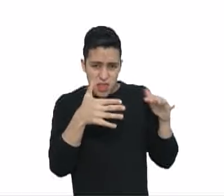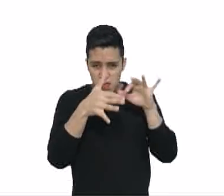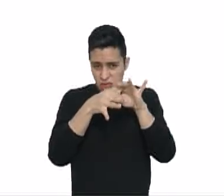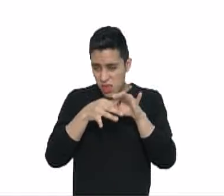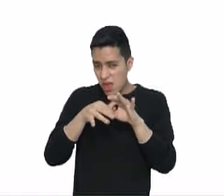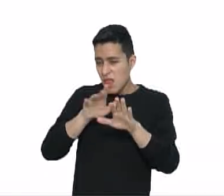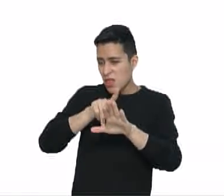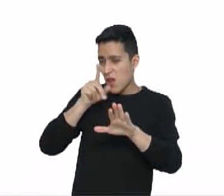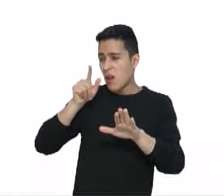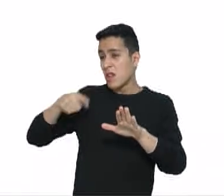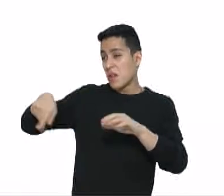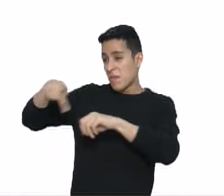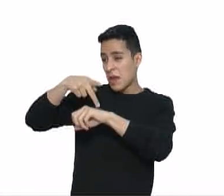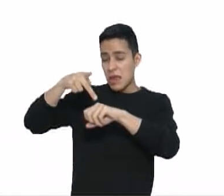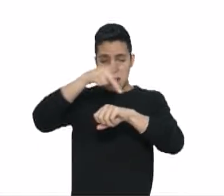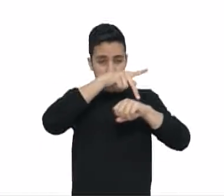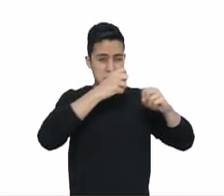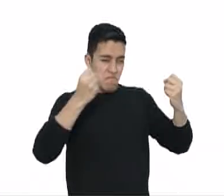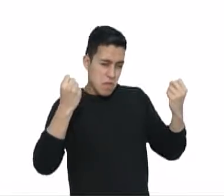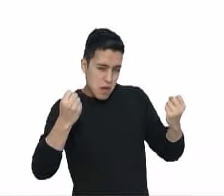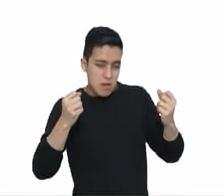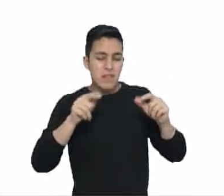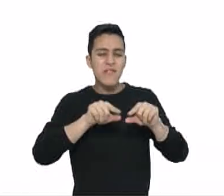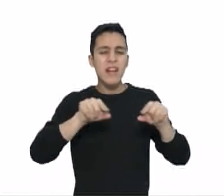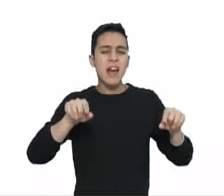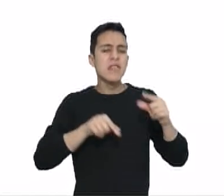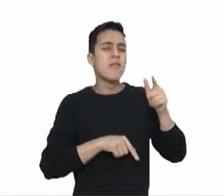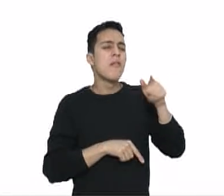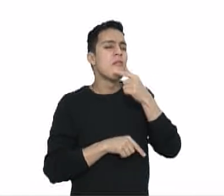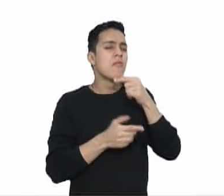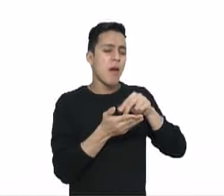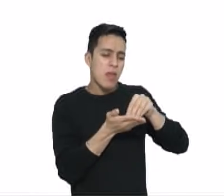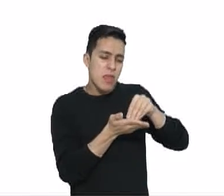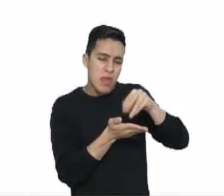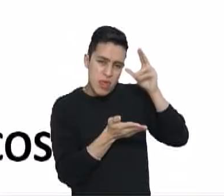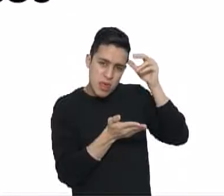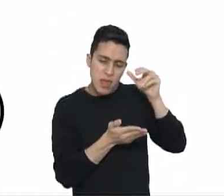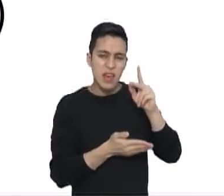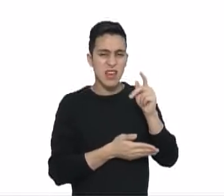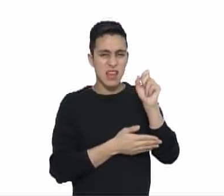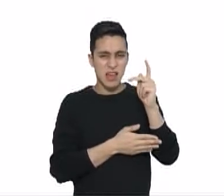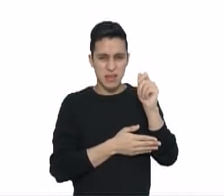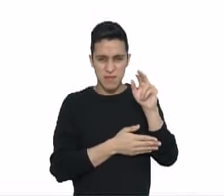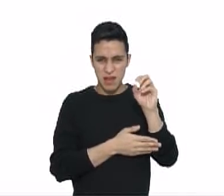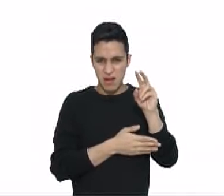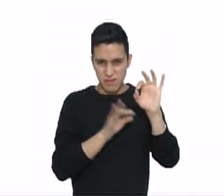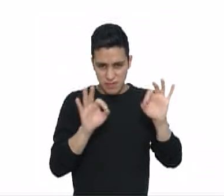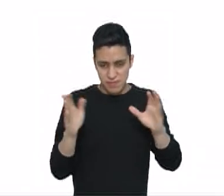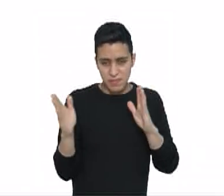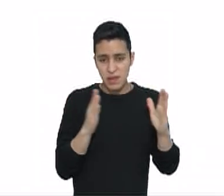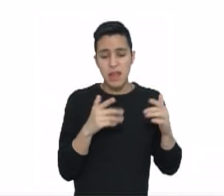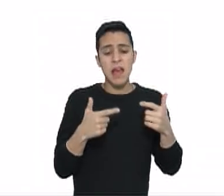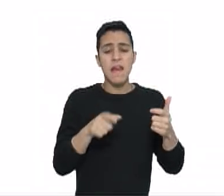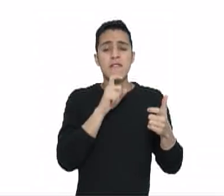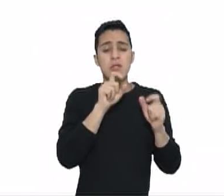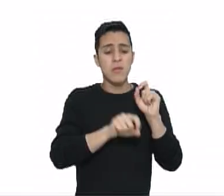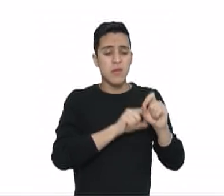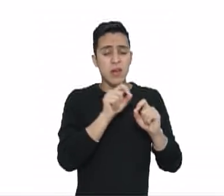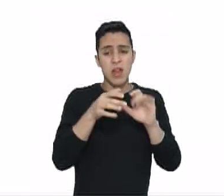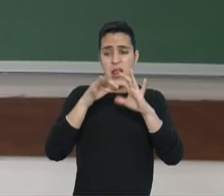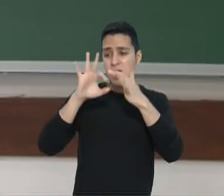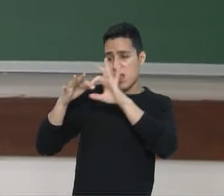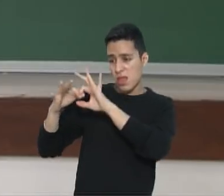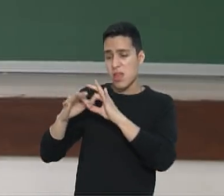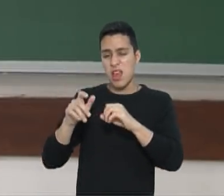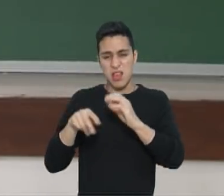ideológicas das superpotências. O professor lembrou aqui a frase do enxadrista, o Garry Kasparov. Né? Bom, a Guerra Fria e os Jogos Olímpicos. Esse